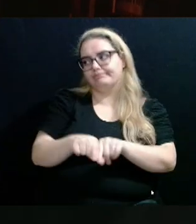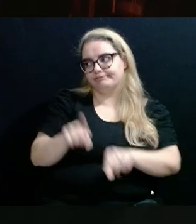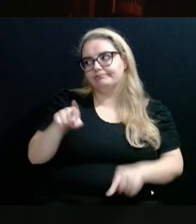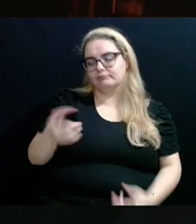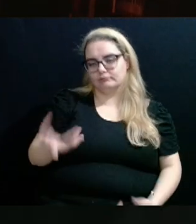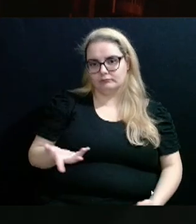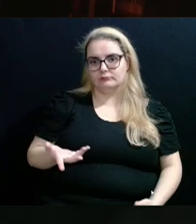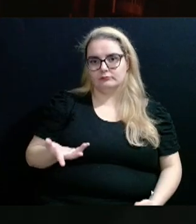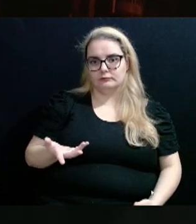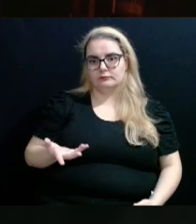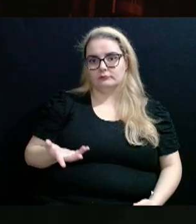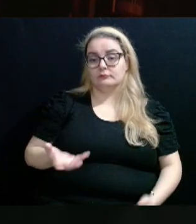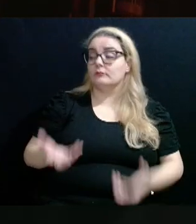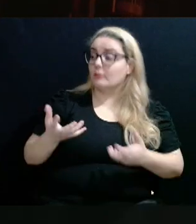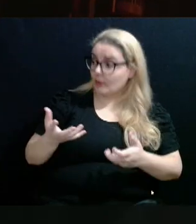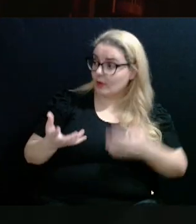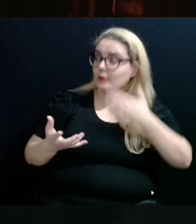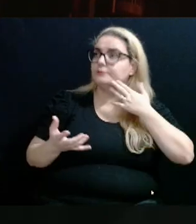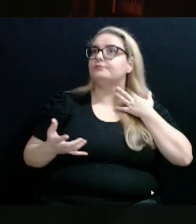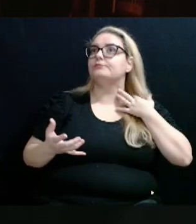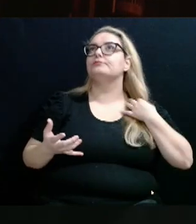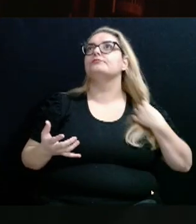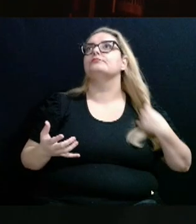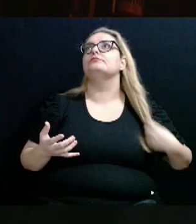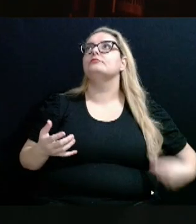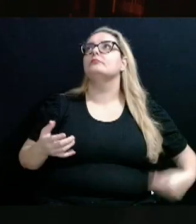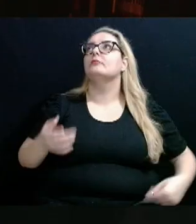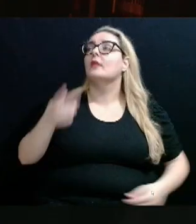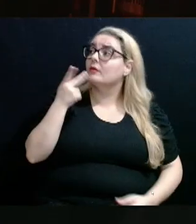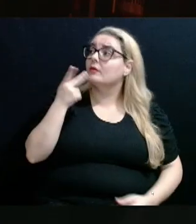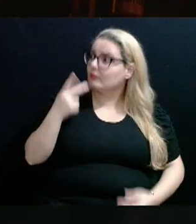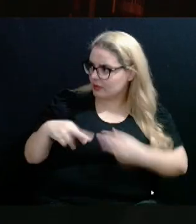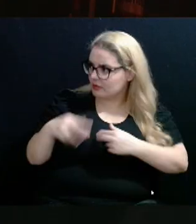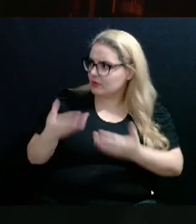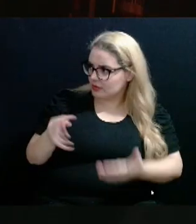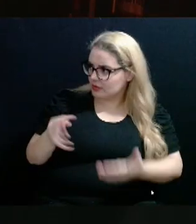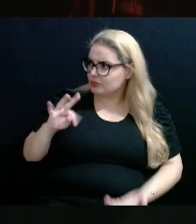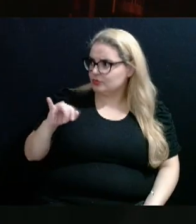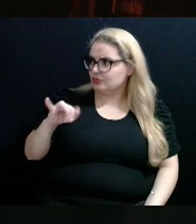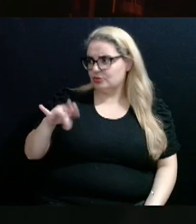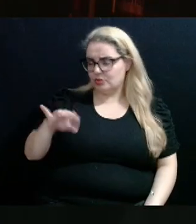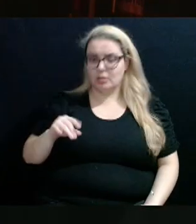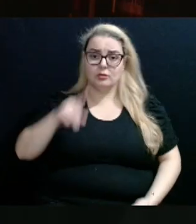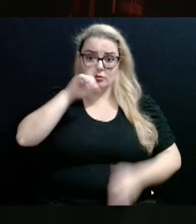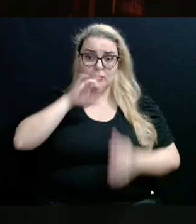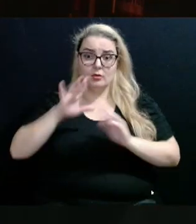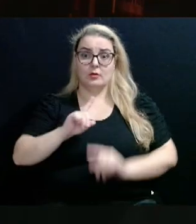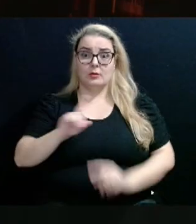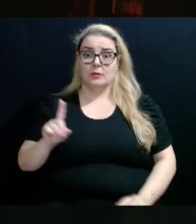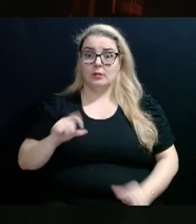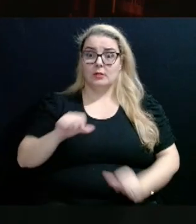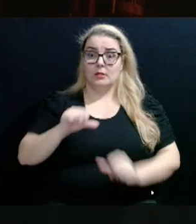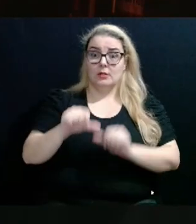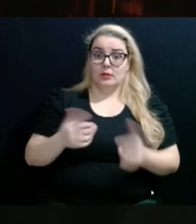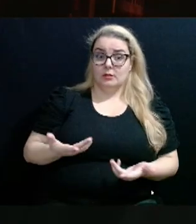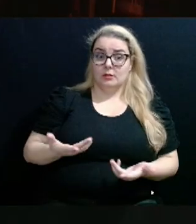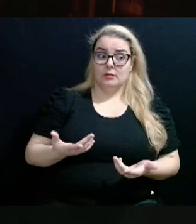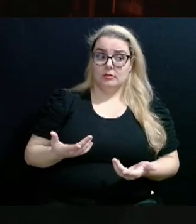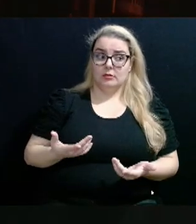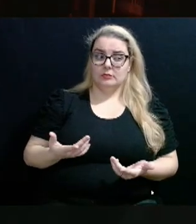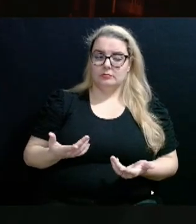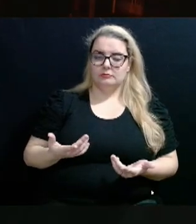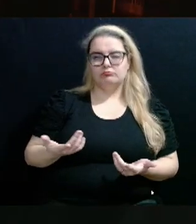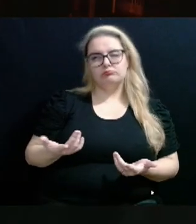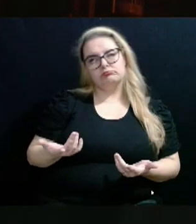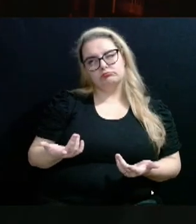só pontuasse essa questão, Tiago, do cuidado para a gente não transformar a nossa diversão